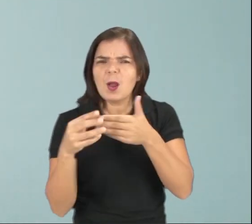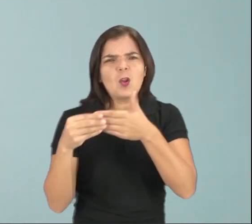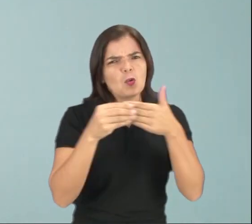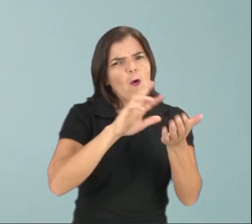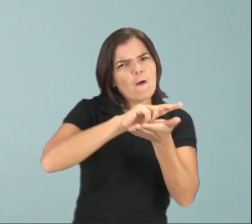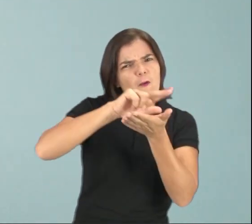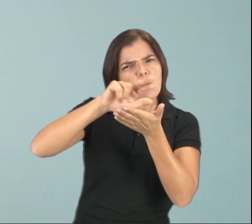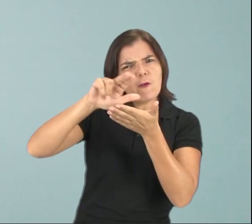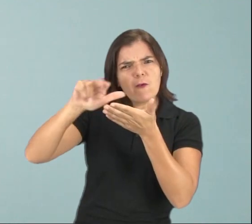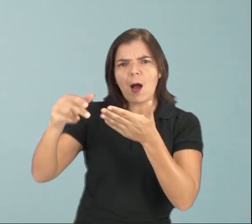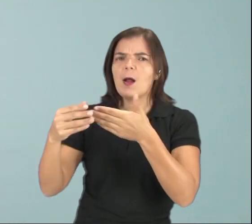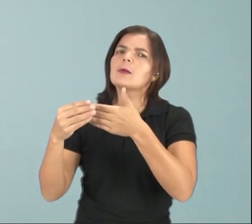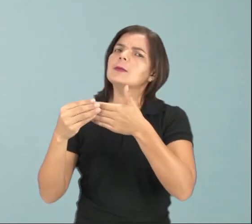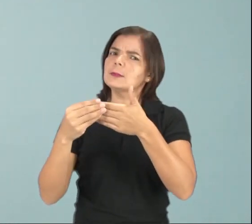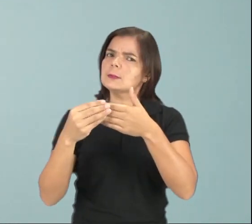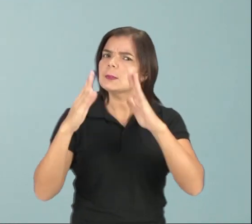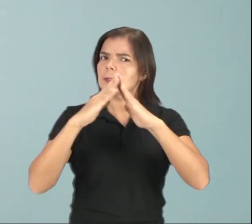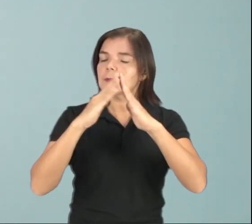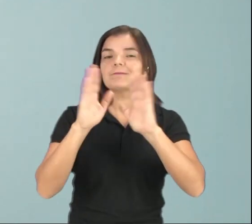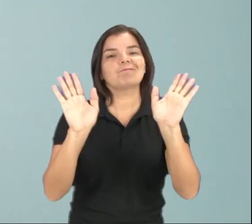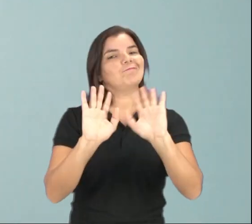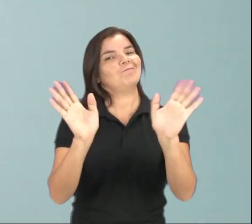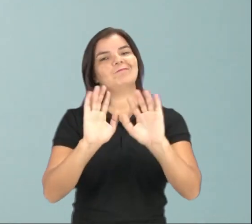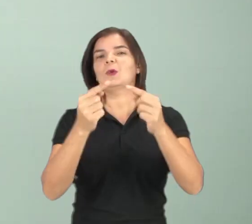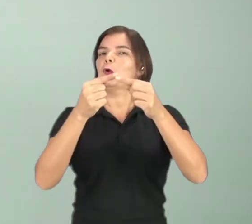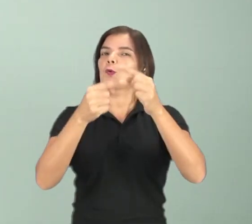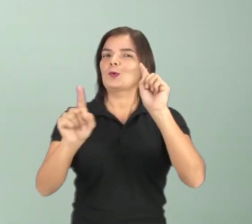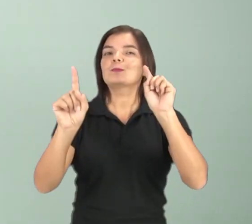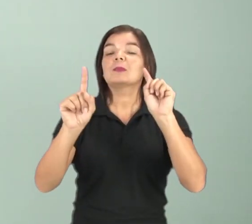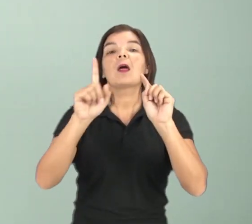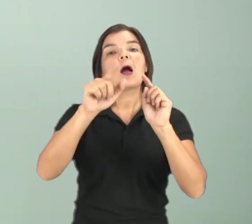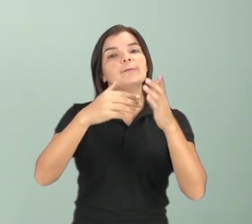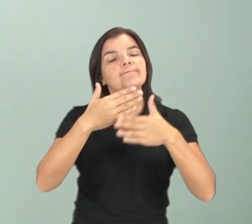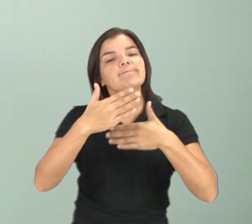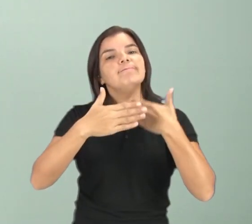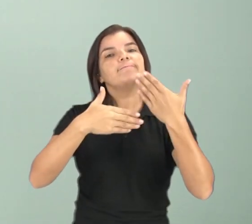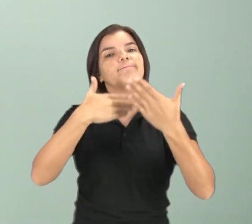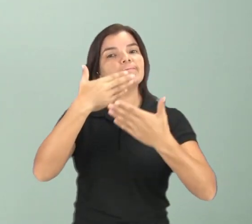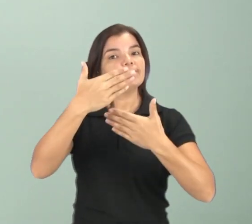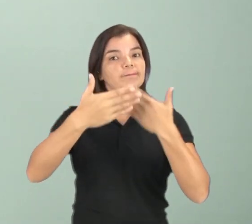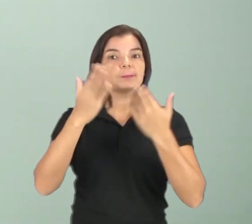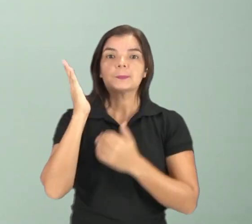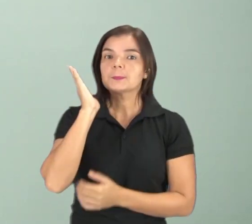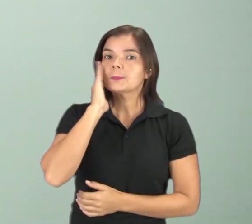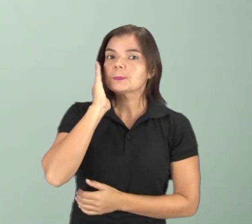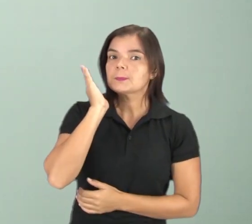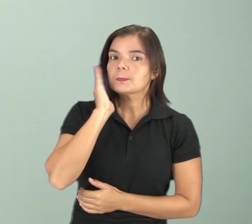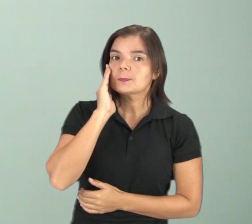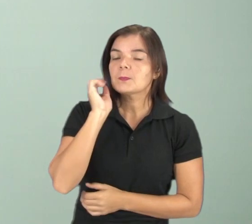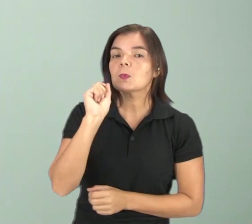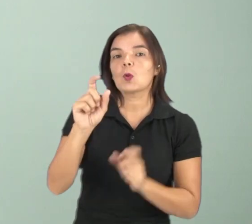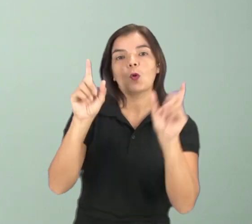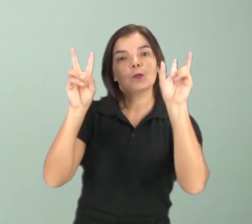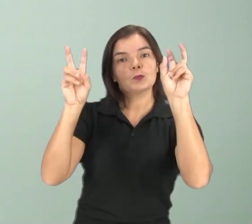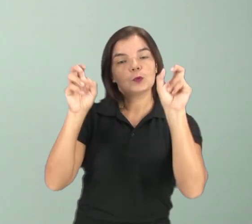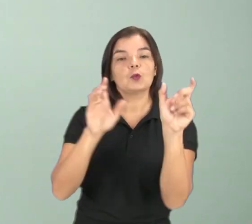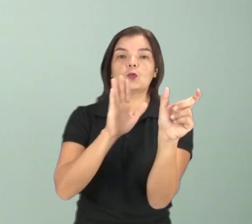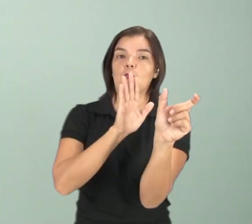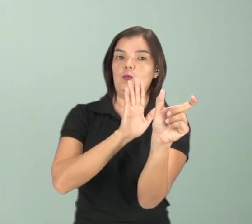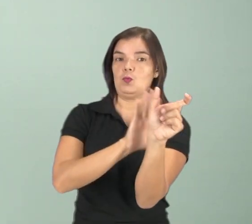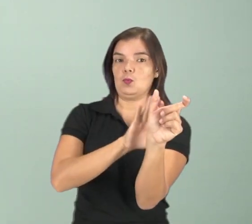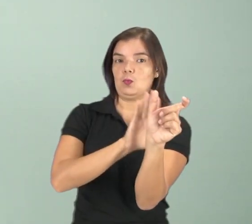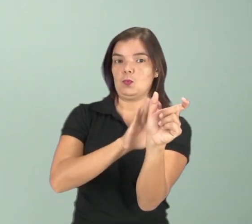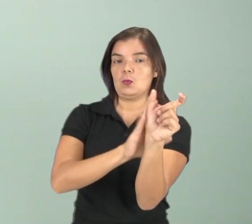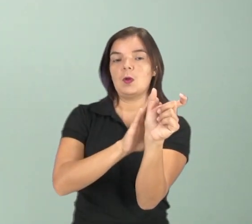trouxe vários problemas para dentro de casa? Não faz nenhum sentido. É a partir daí que nós vamos compreender o termo